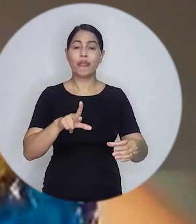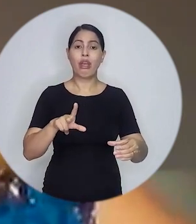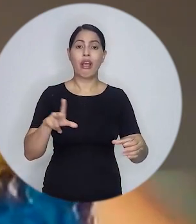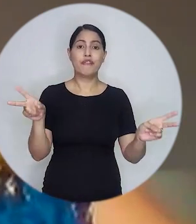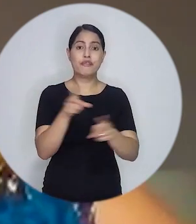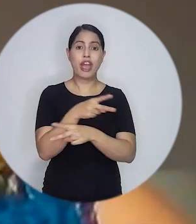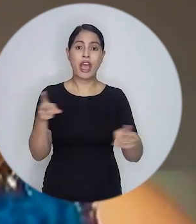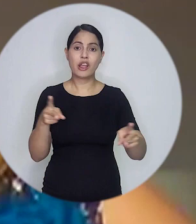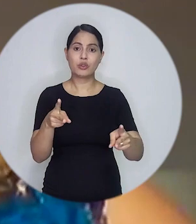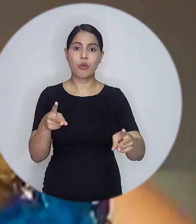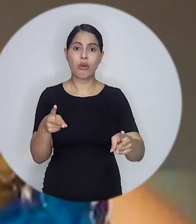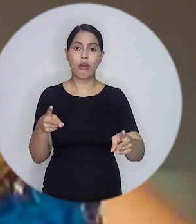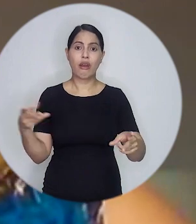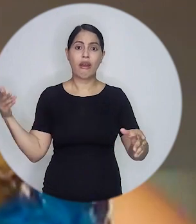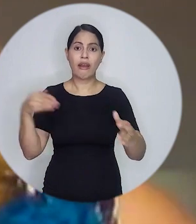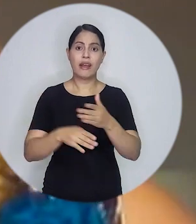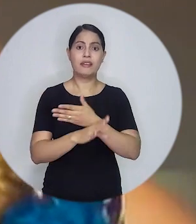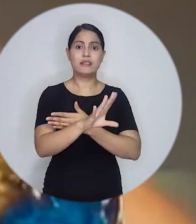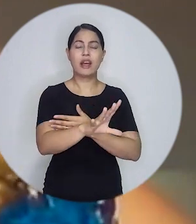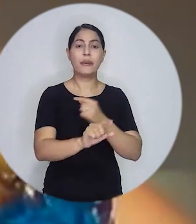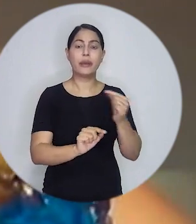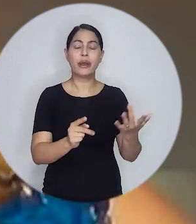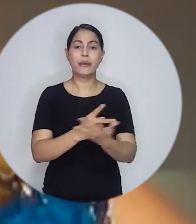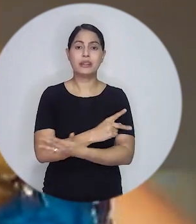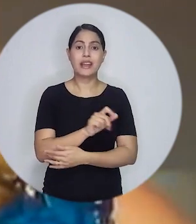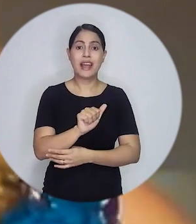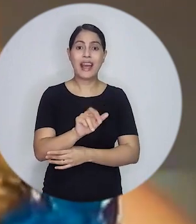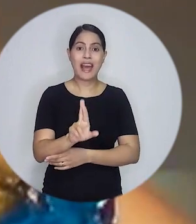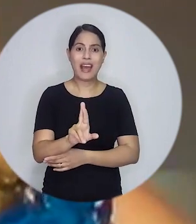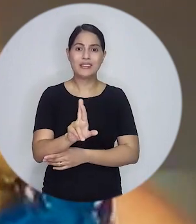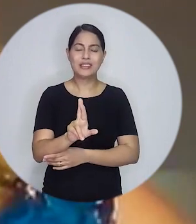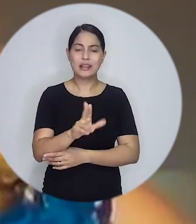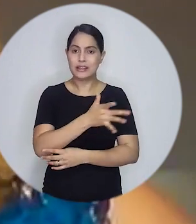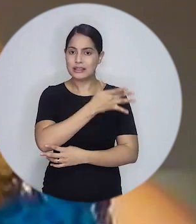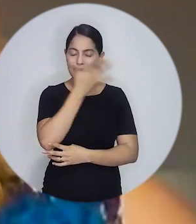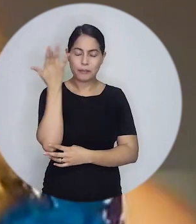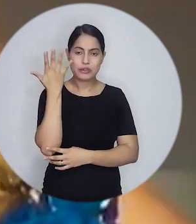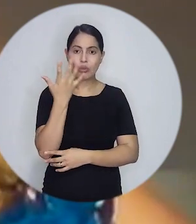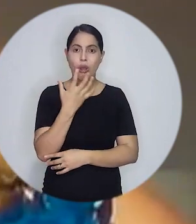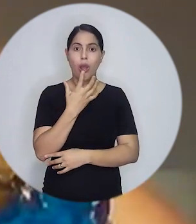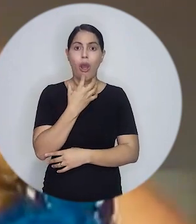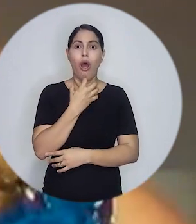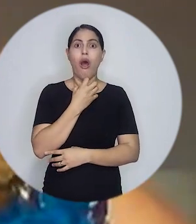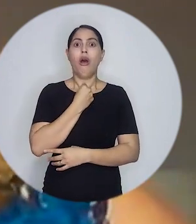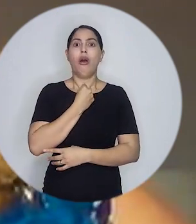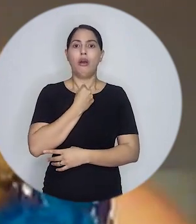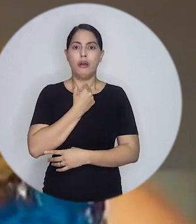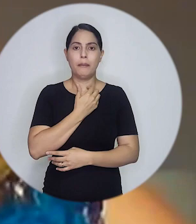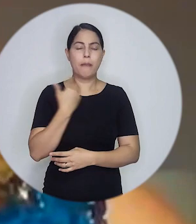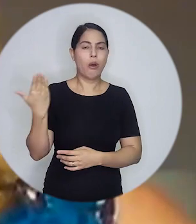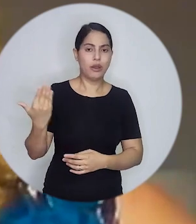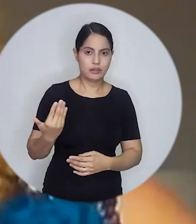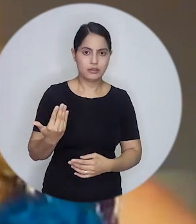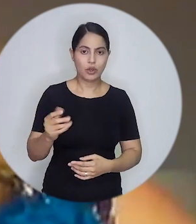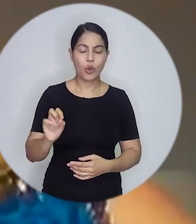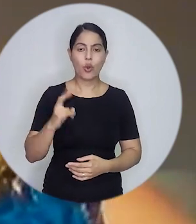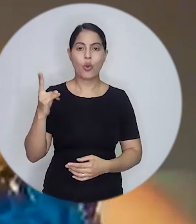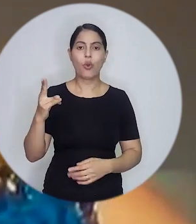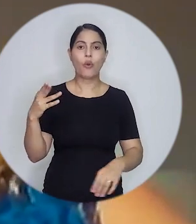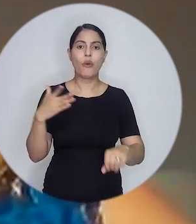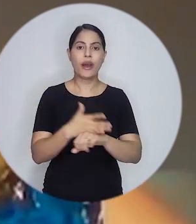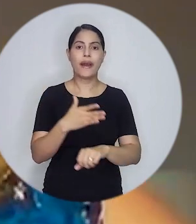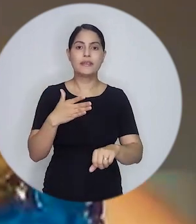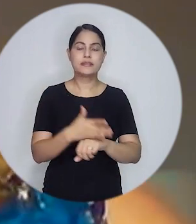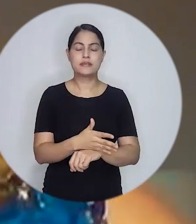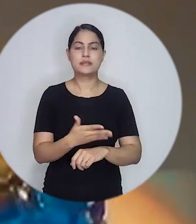entrada e saída de ar. As pessoas morrem por falta de entrada e saída de ar, ou